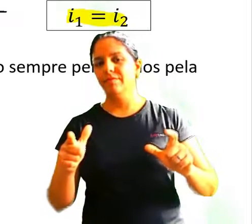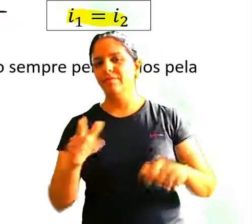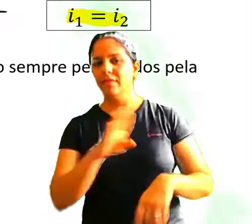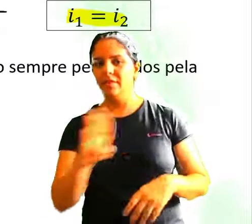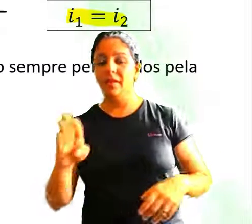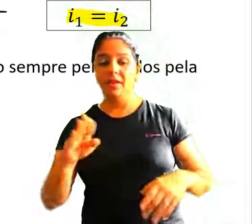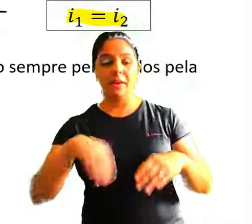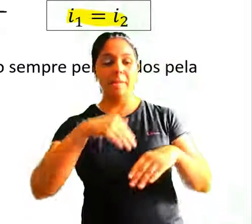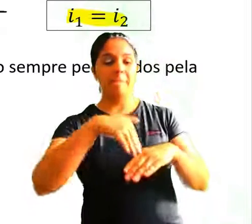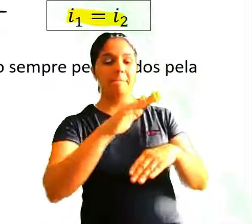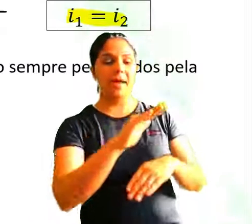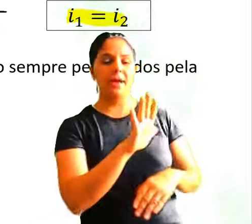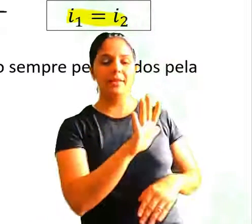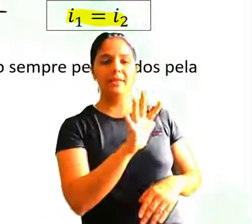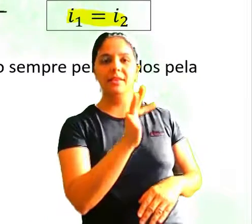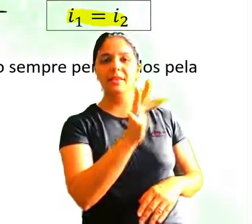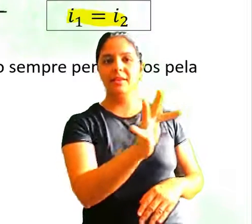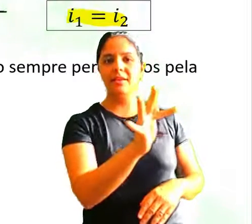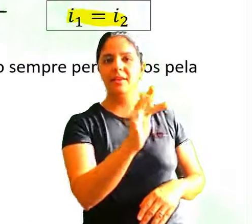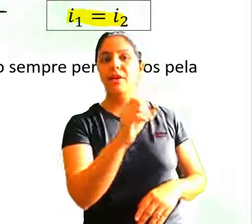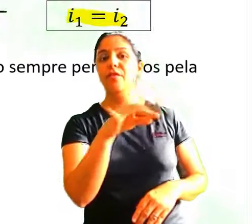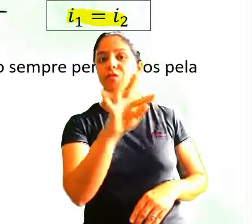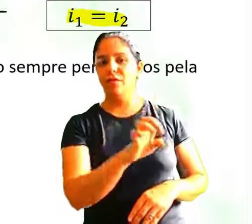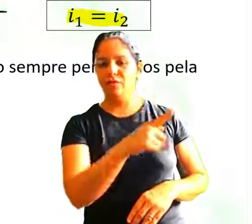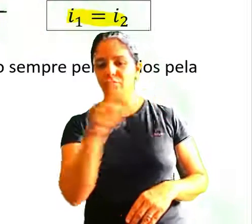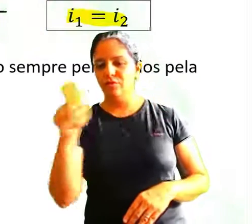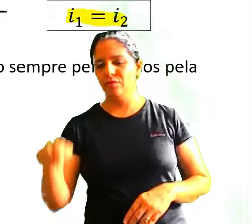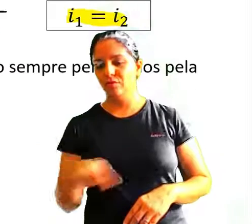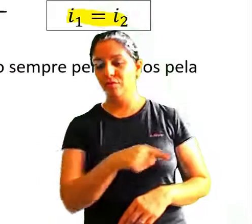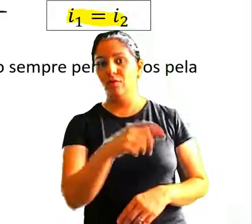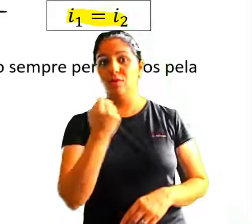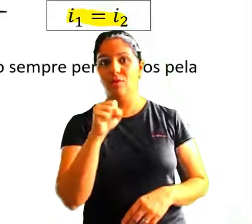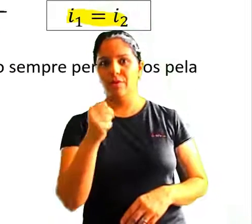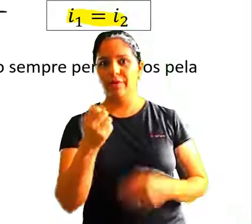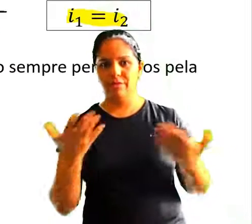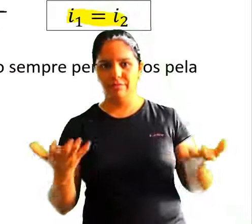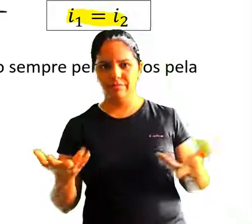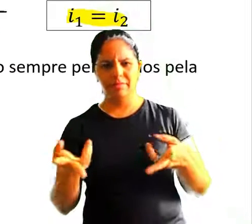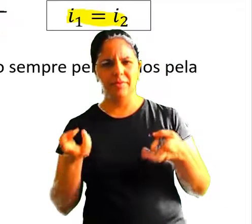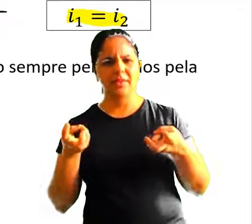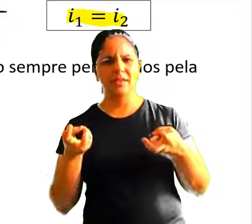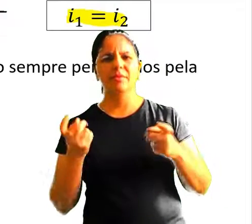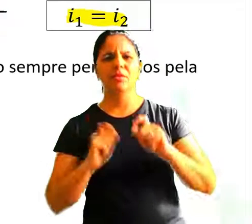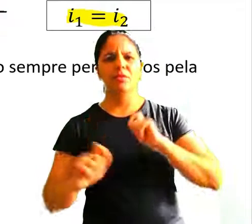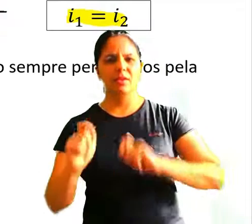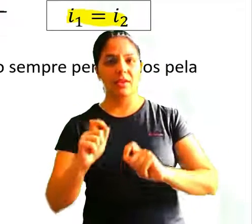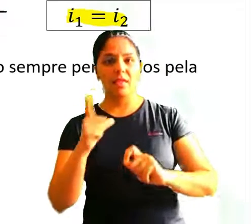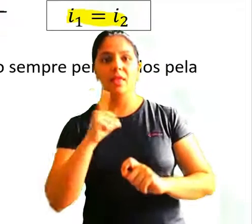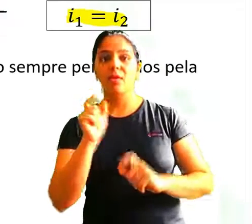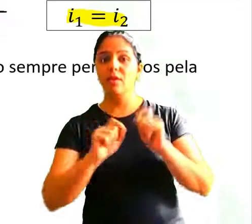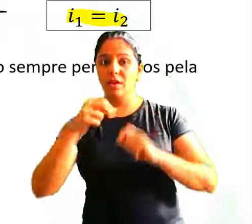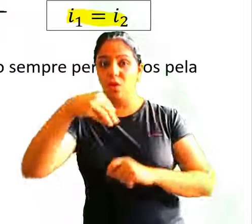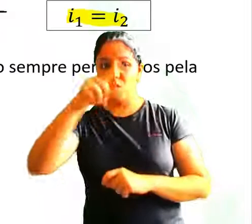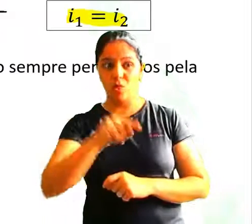6, 7 elementos ligados em série, mais a fonte, né, o VS. Então tem 8 elementos ligados em